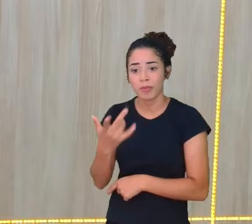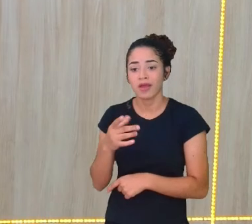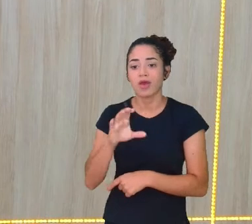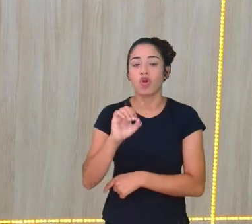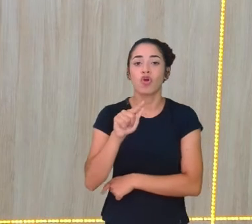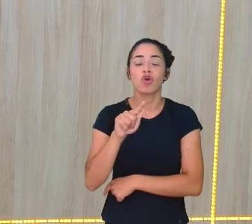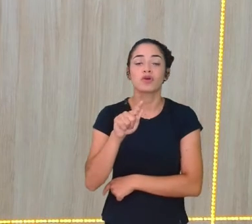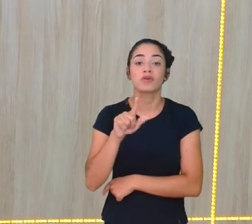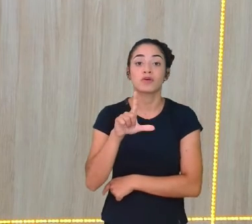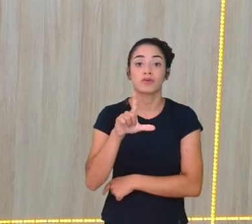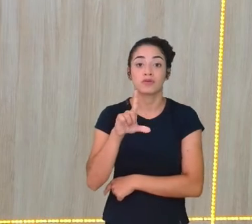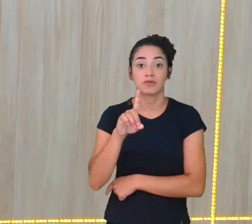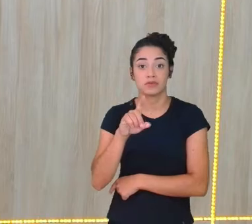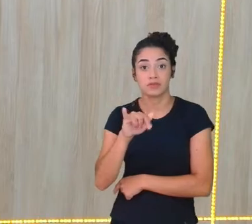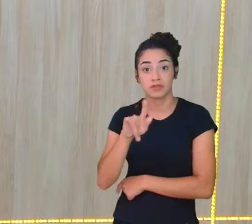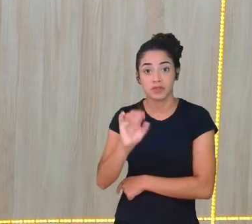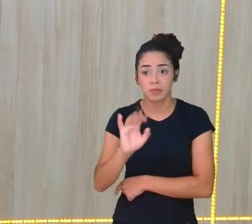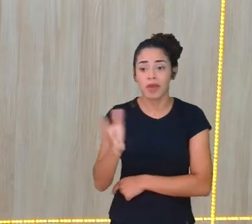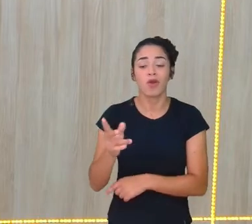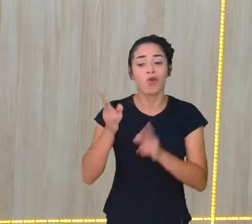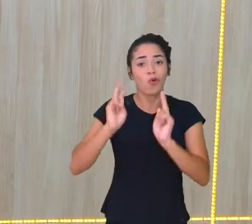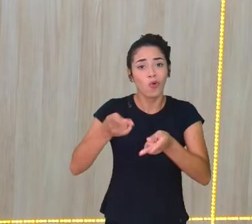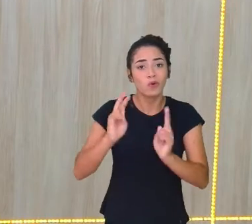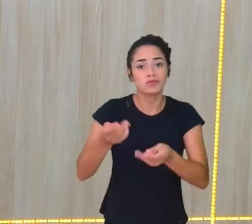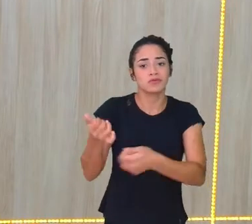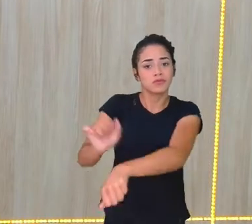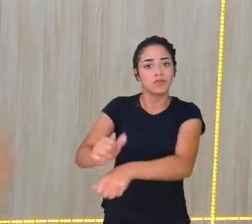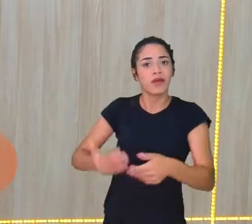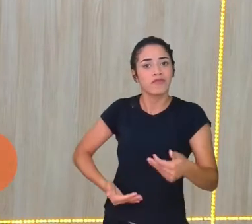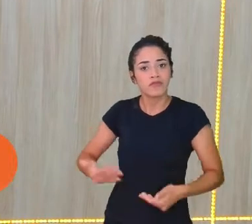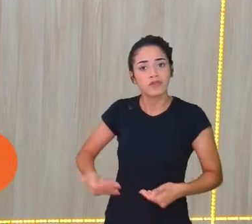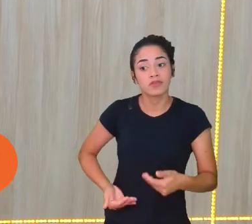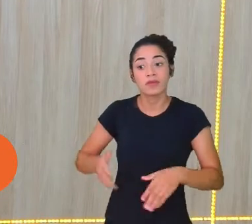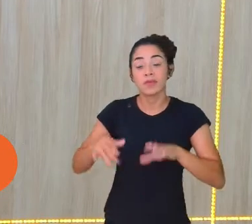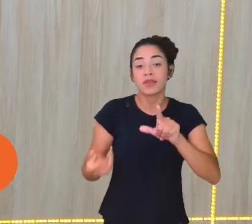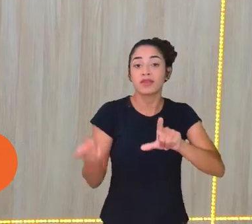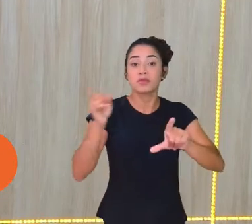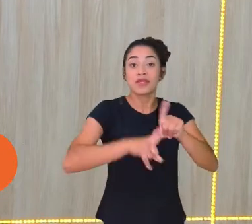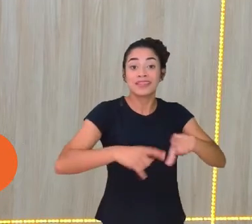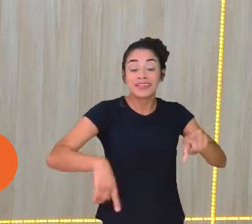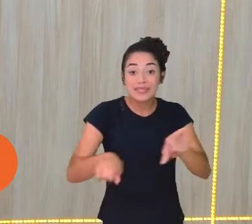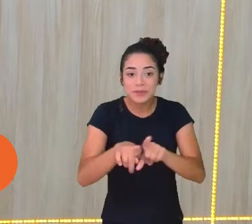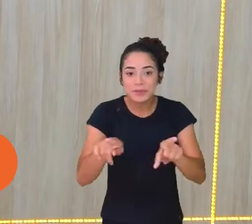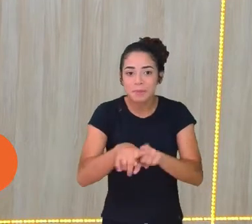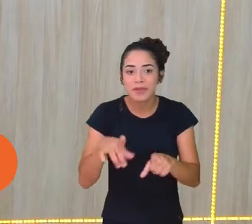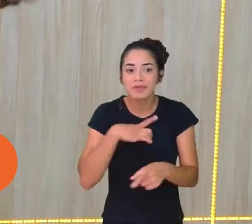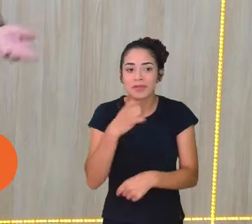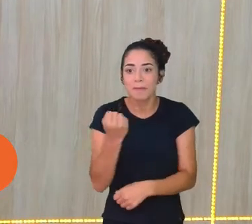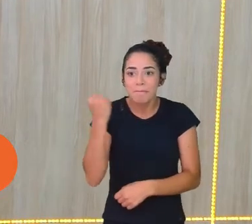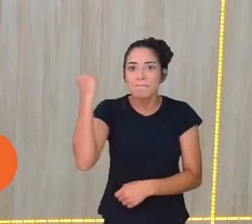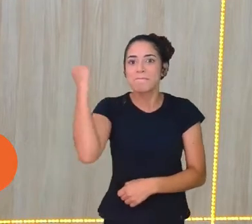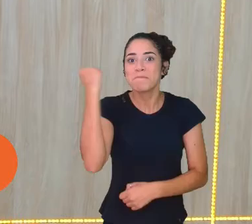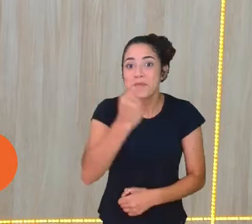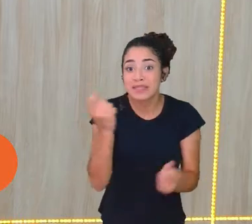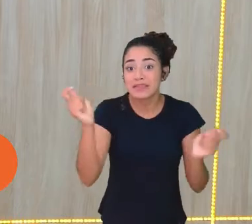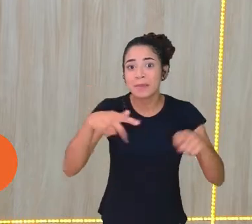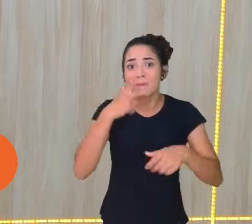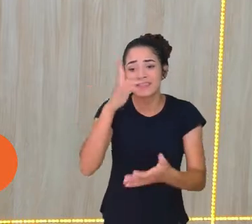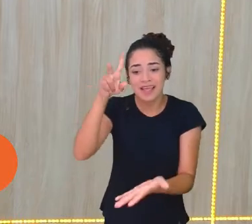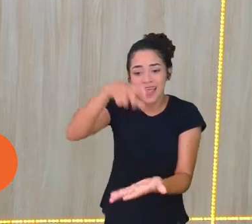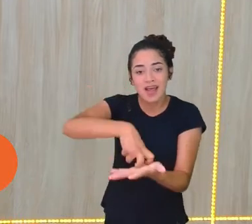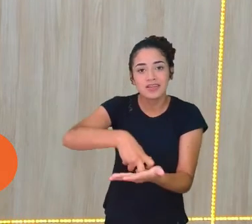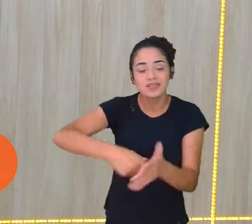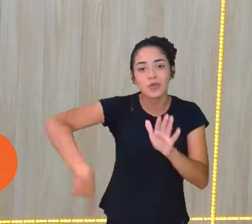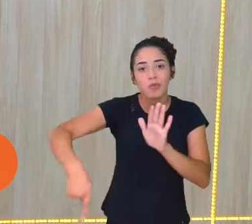ele mantém a escravidão por dívidas, né, e coloca ali a pena de morte, né, como um possível castigo para